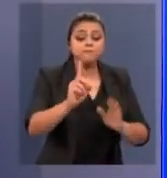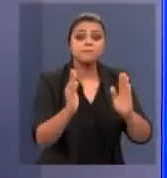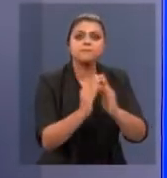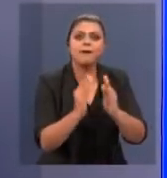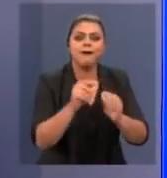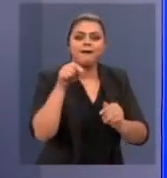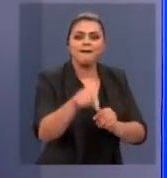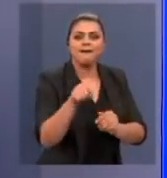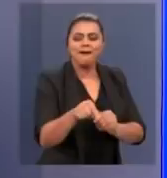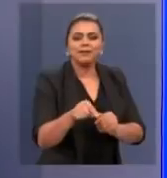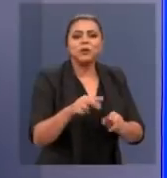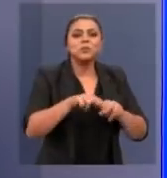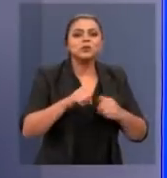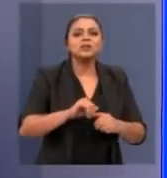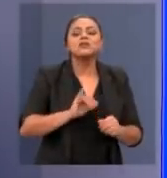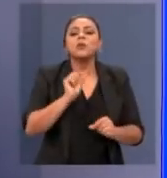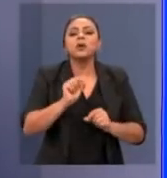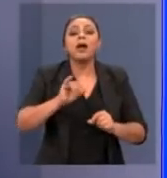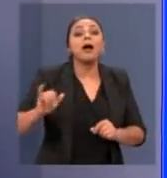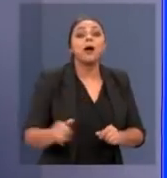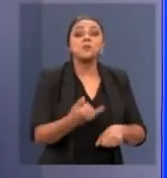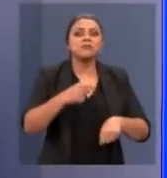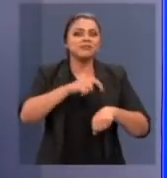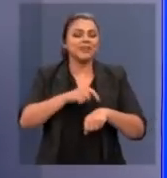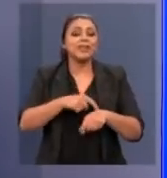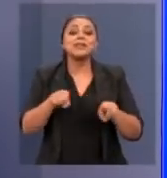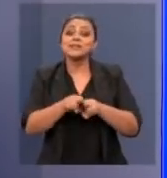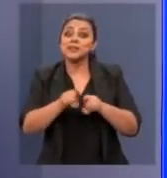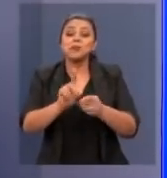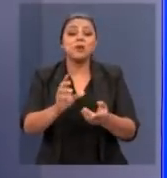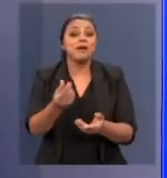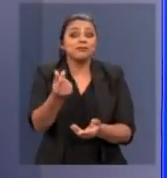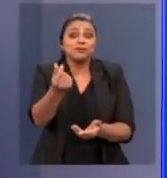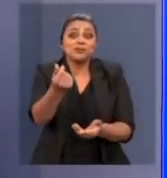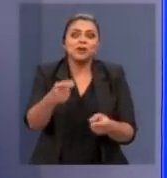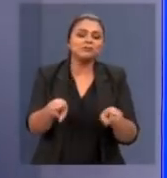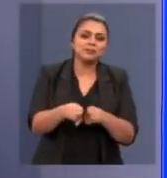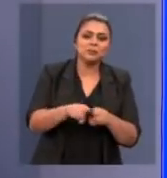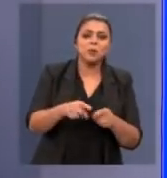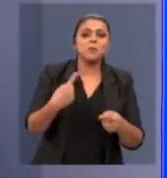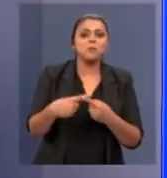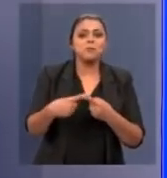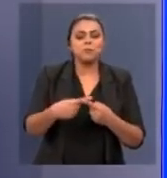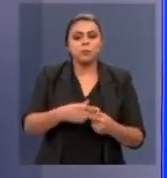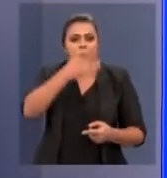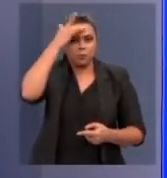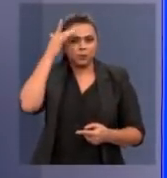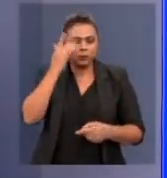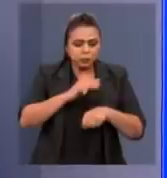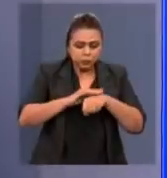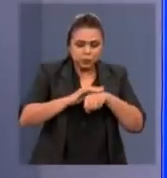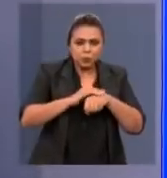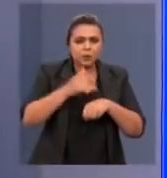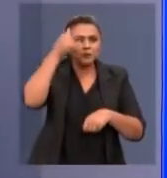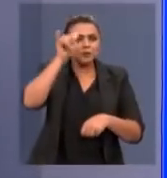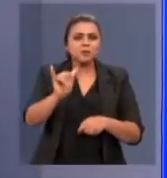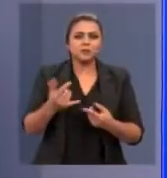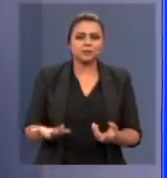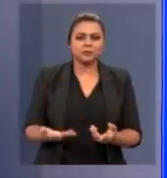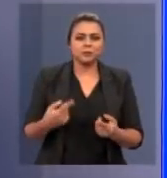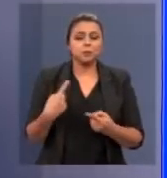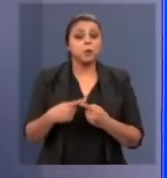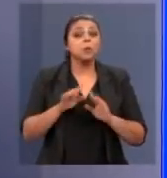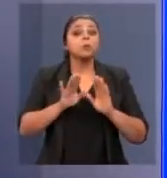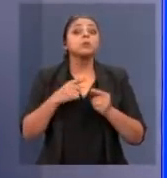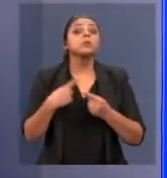no sistema que com o dinheiro que tem a gente pode cuidar de que as pessoas não fiquem doentes mas a velha política gosta